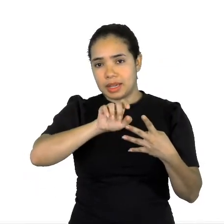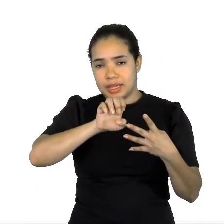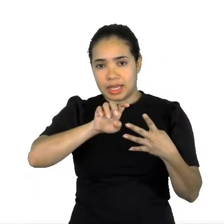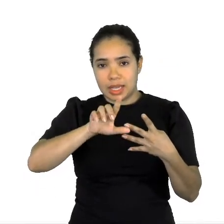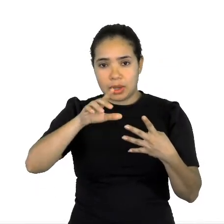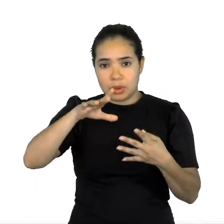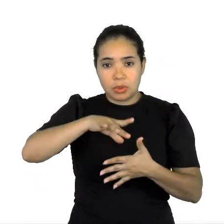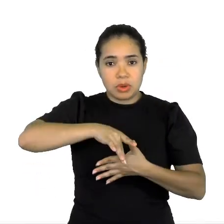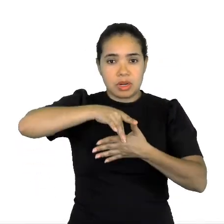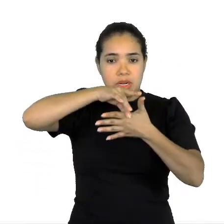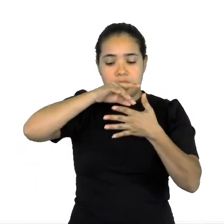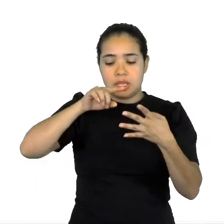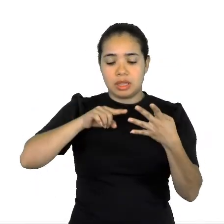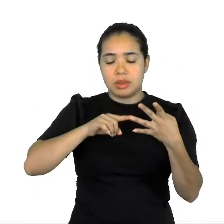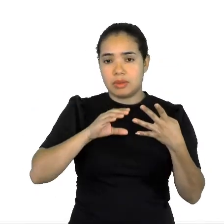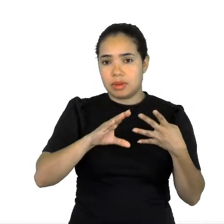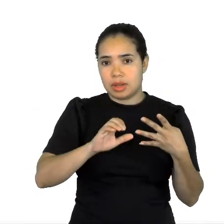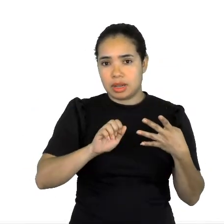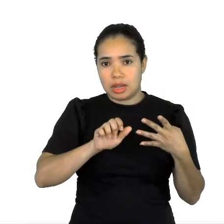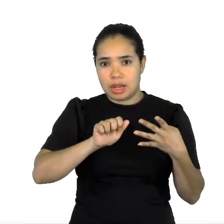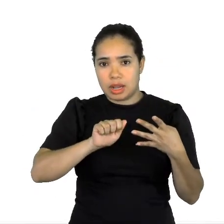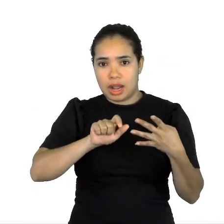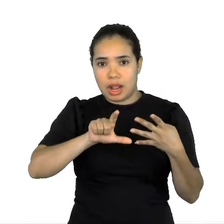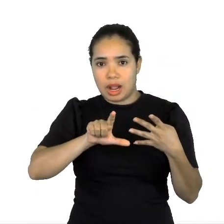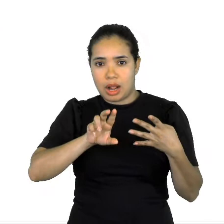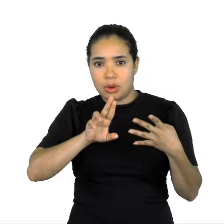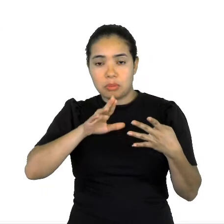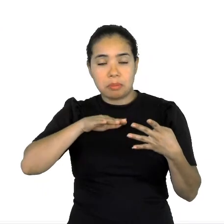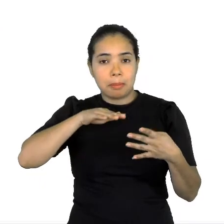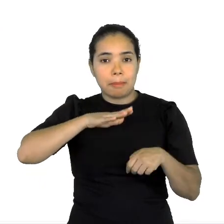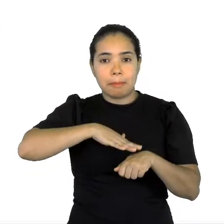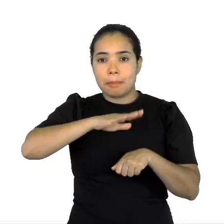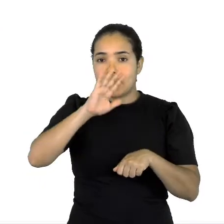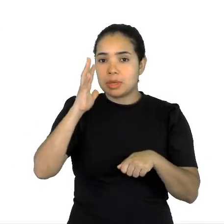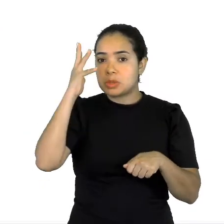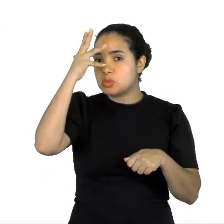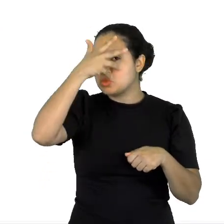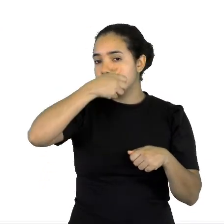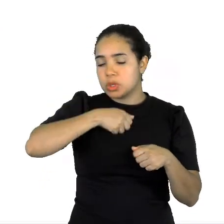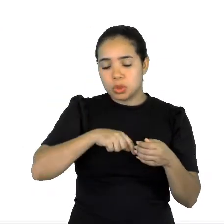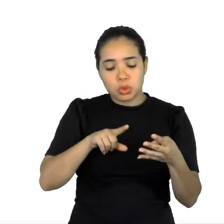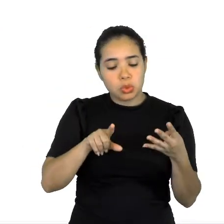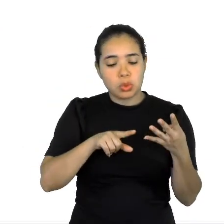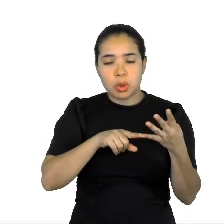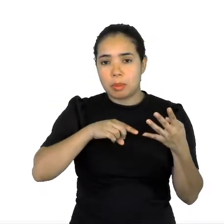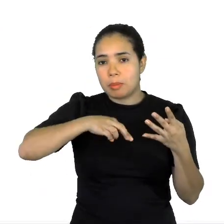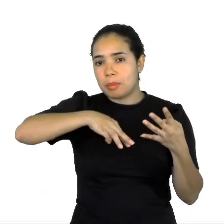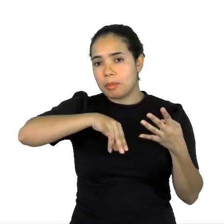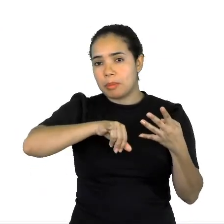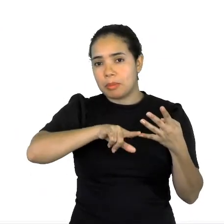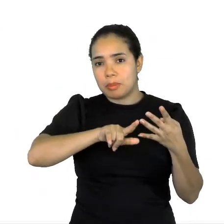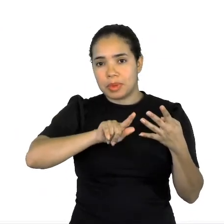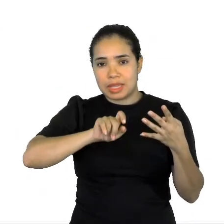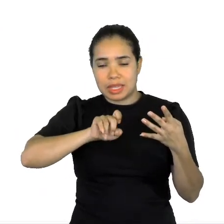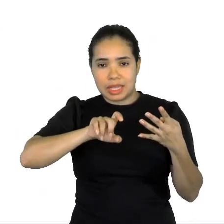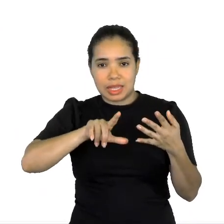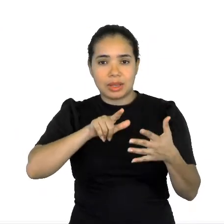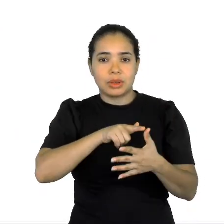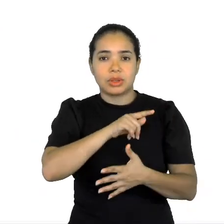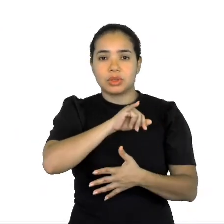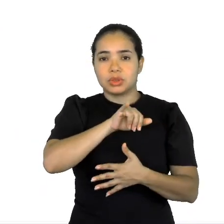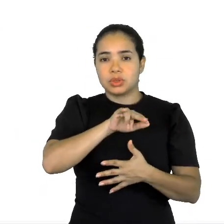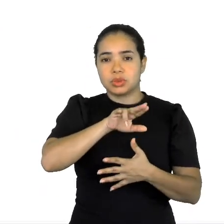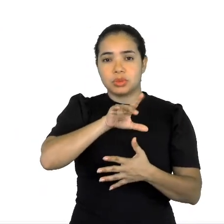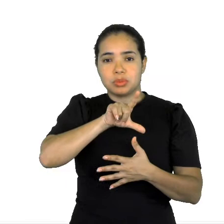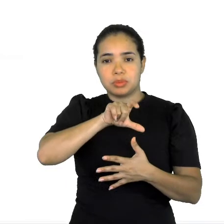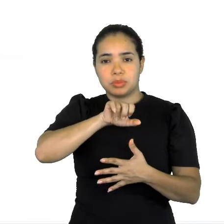mais bonito do grupo e qual foi o outro que eu falei? Miguel, Calu, Crânio e Chumbinho. Chumbinho é